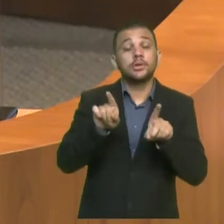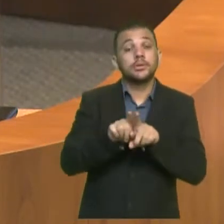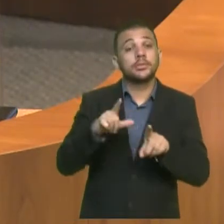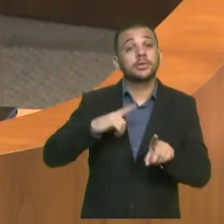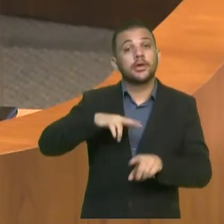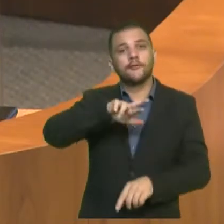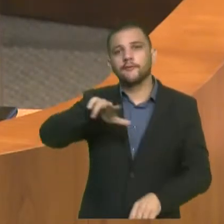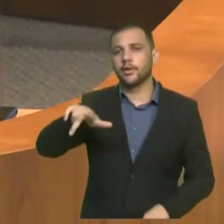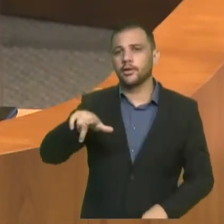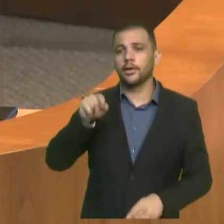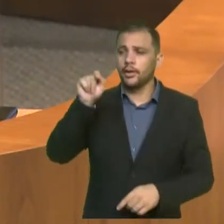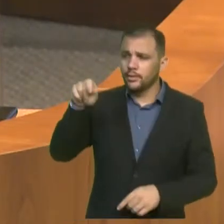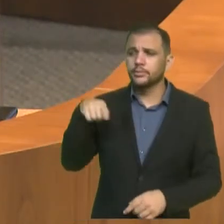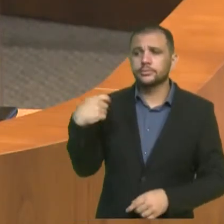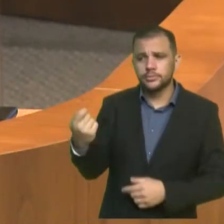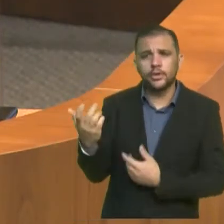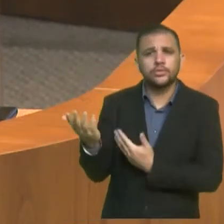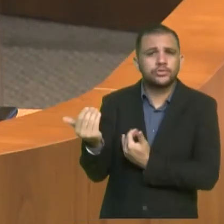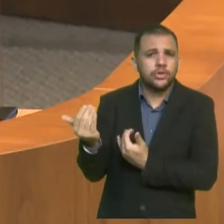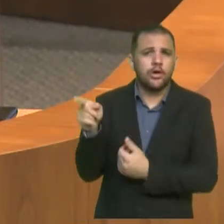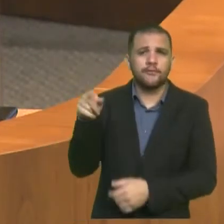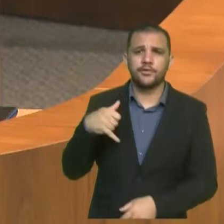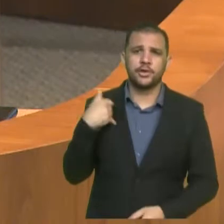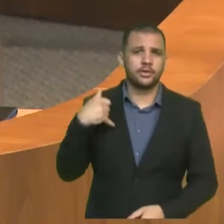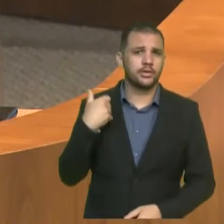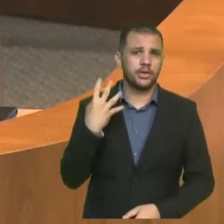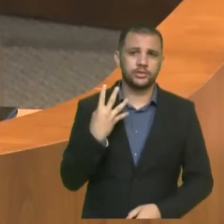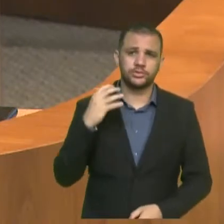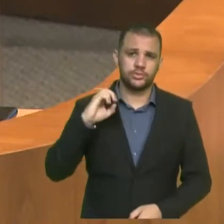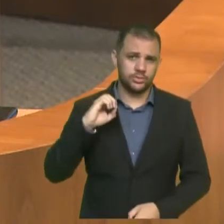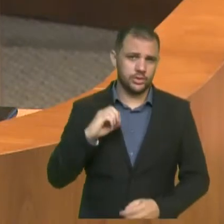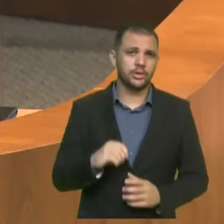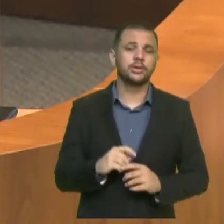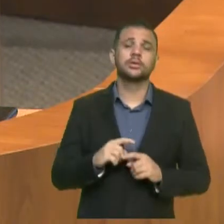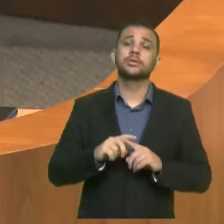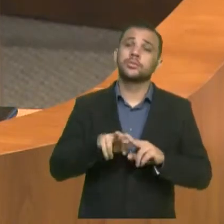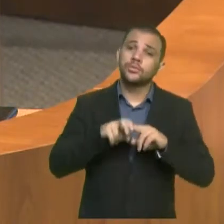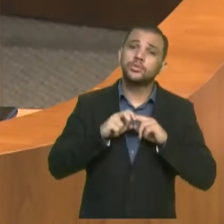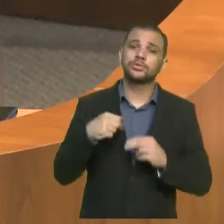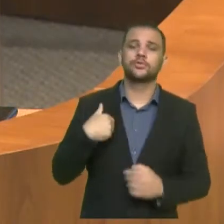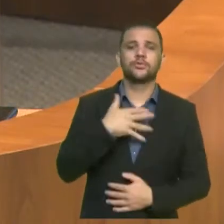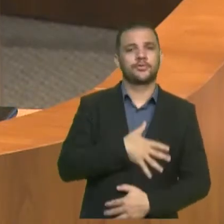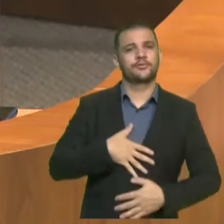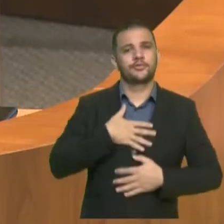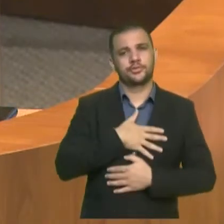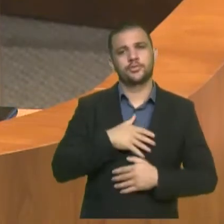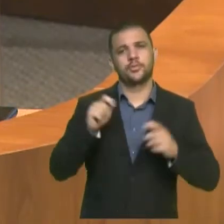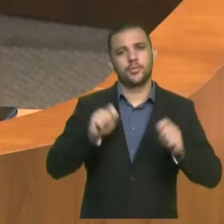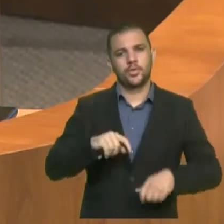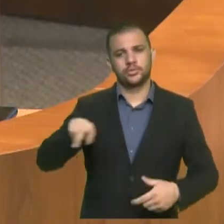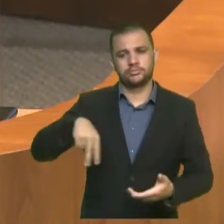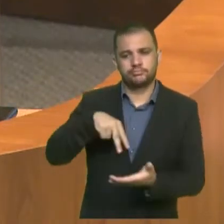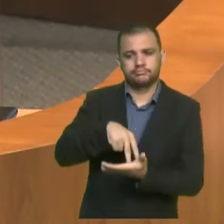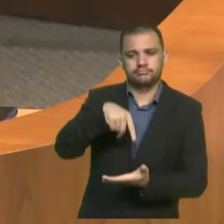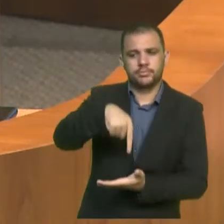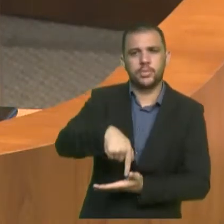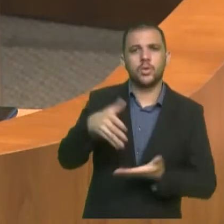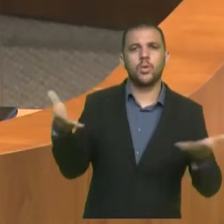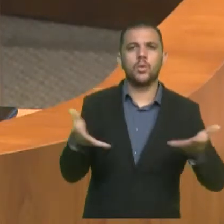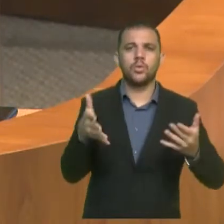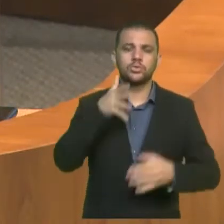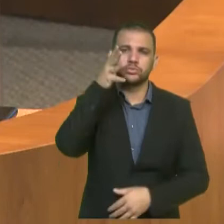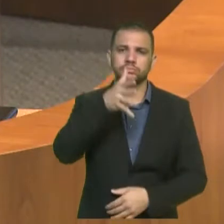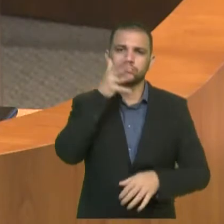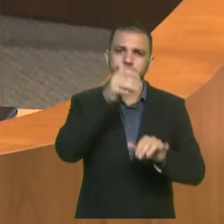40 anos, por isso eu fico muito feliz em hoje poder vir à tribuna da Assembleia para dar esse